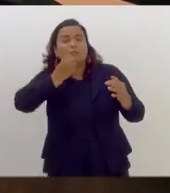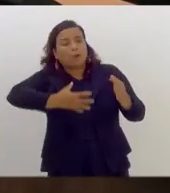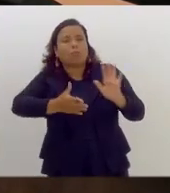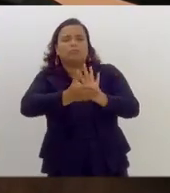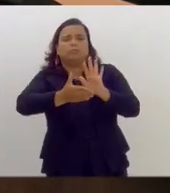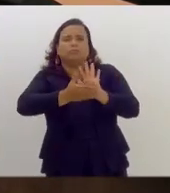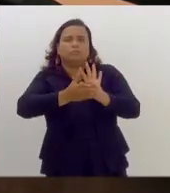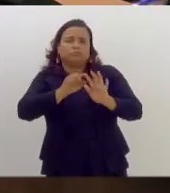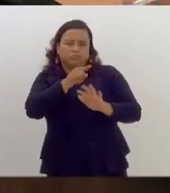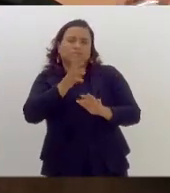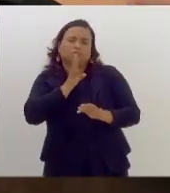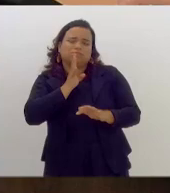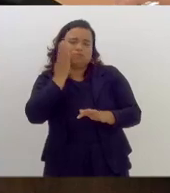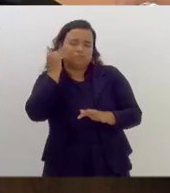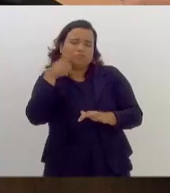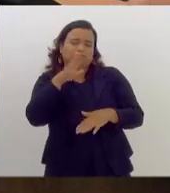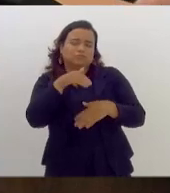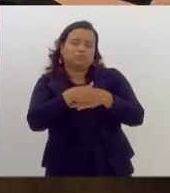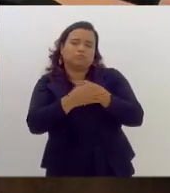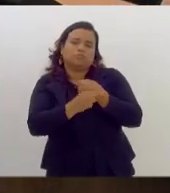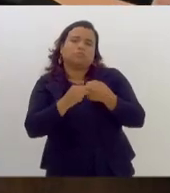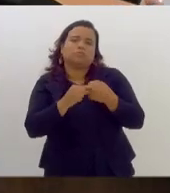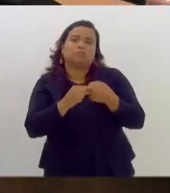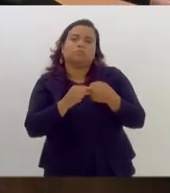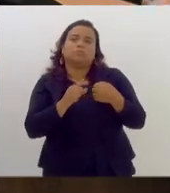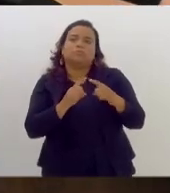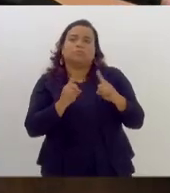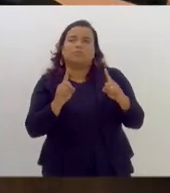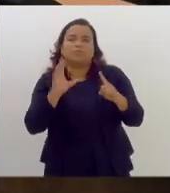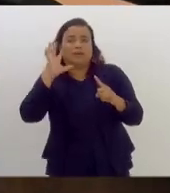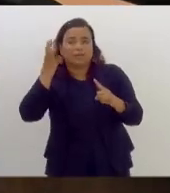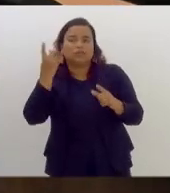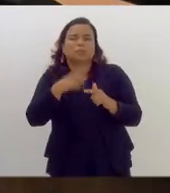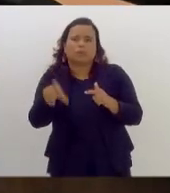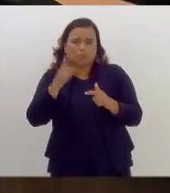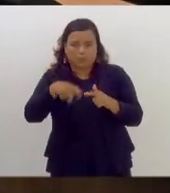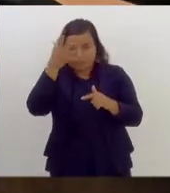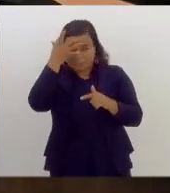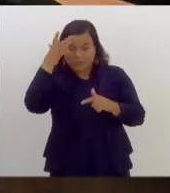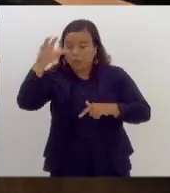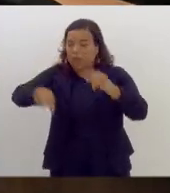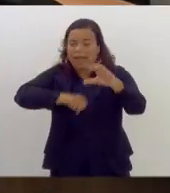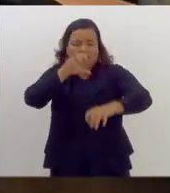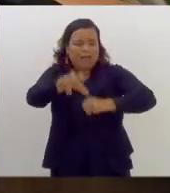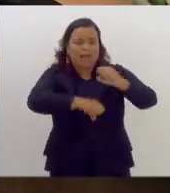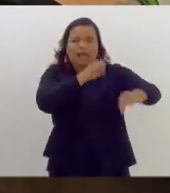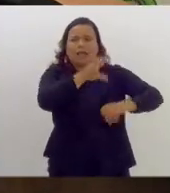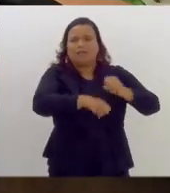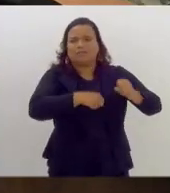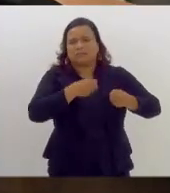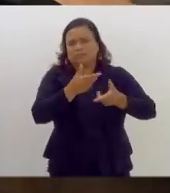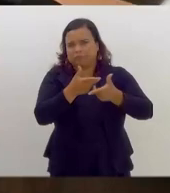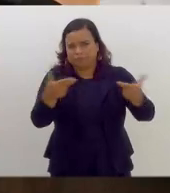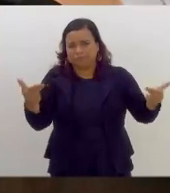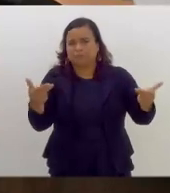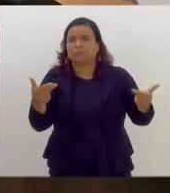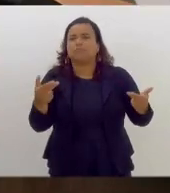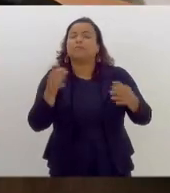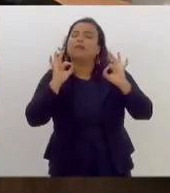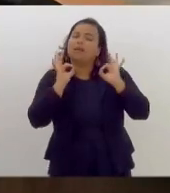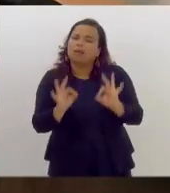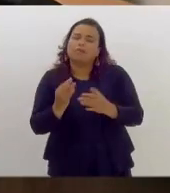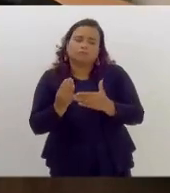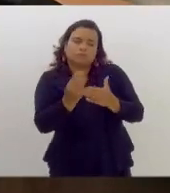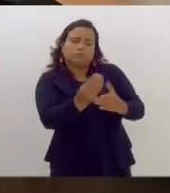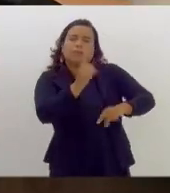Vossa Excelência conhece até quem propôs. Era para resolver um problema dos catadores. A ideia era excelente, para garantir que eles recebessem